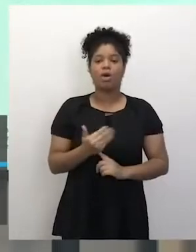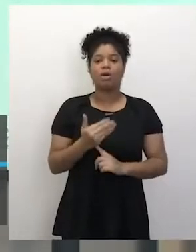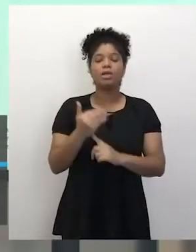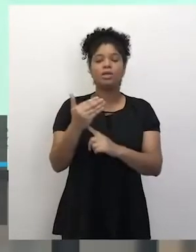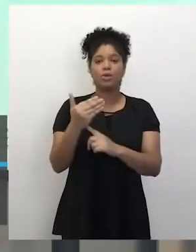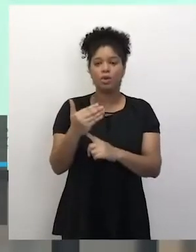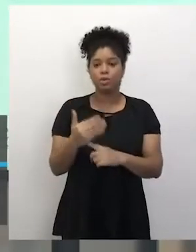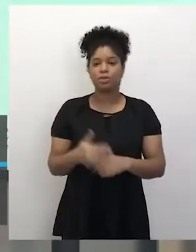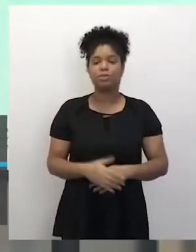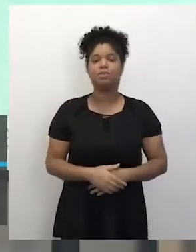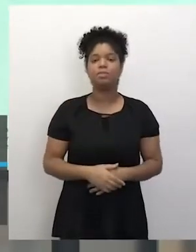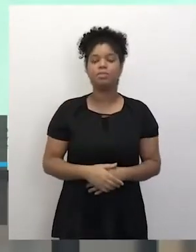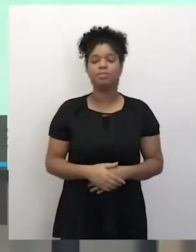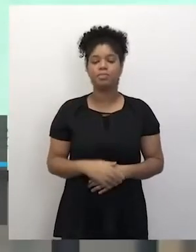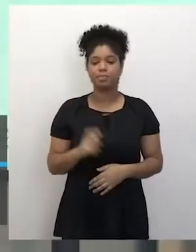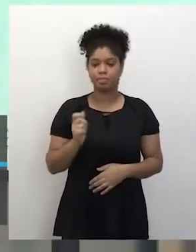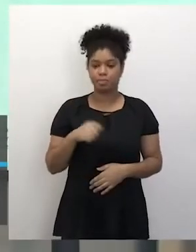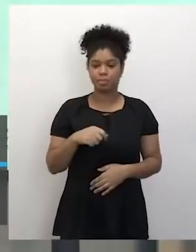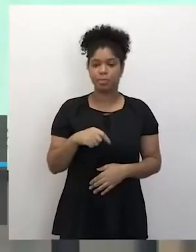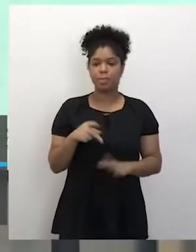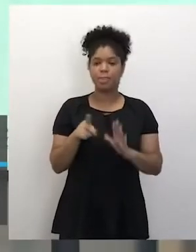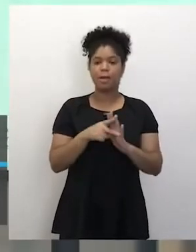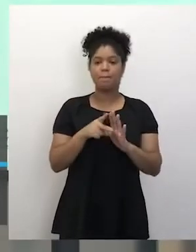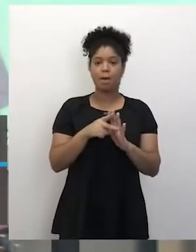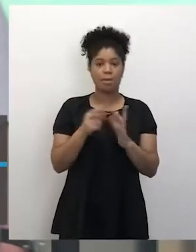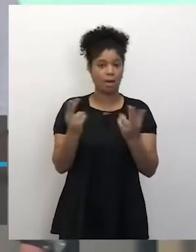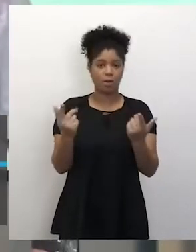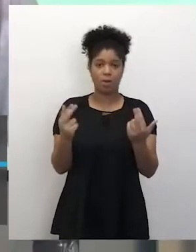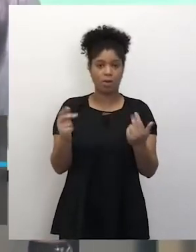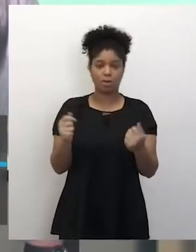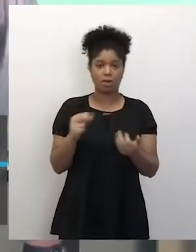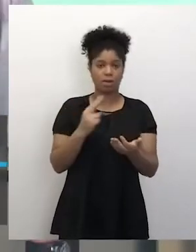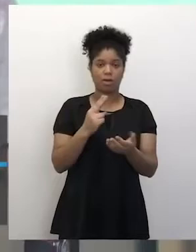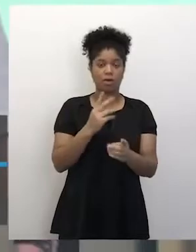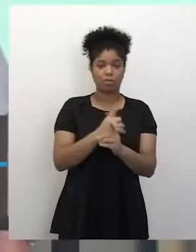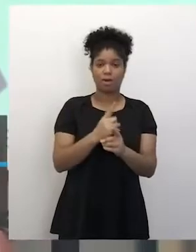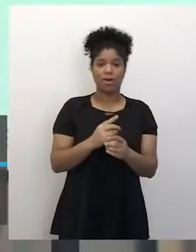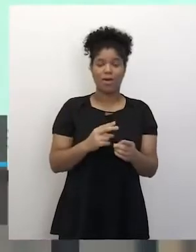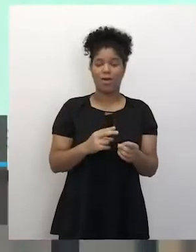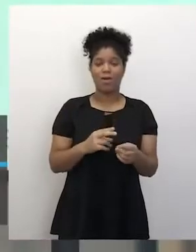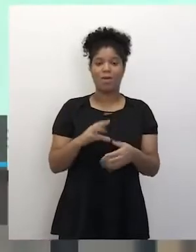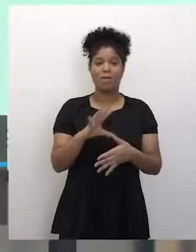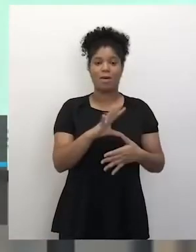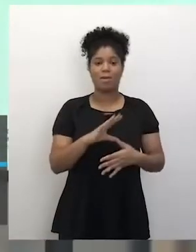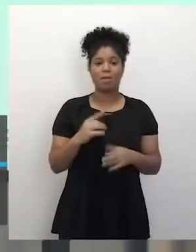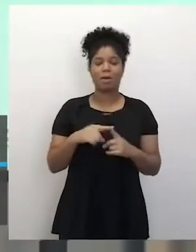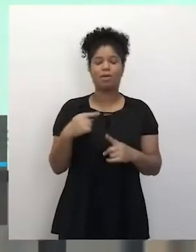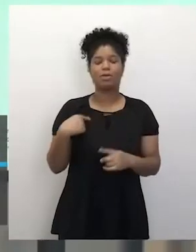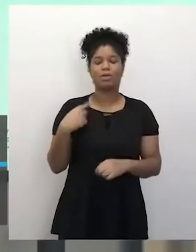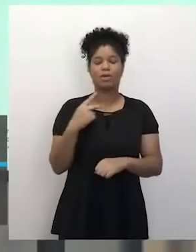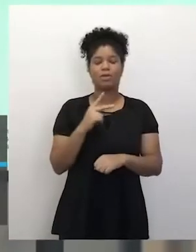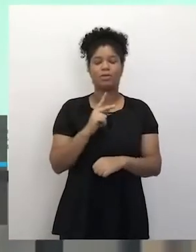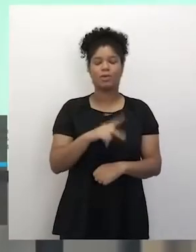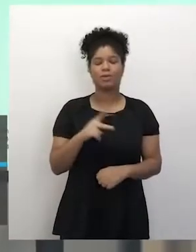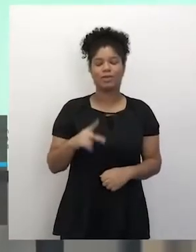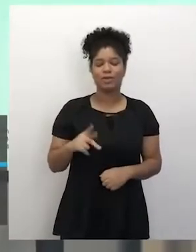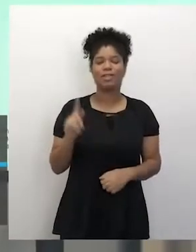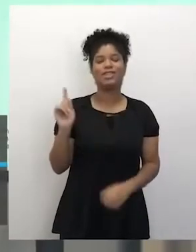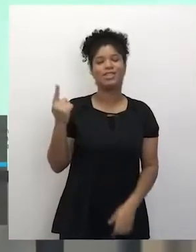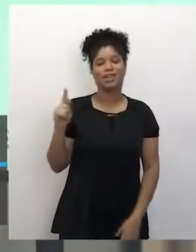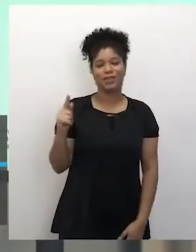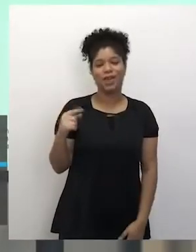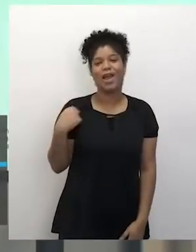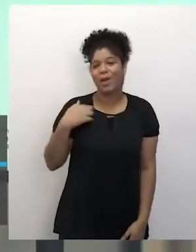acabam substituindo aí o papel. Os mapas, a mesma coisa. Né? Apesar de nós ainda, né, professores de geografia, gostarmos, né,